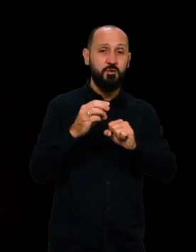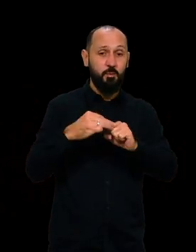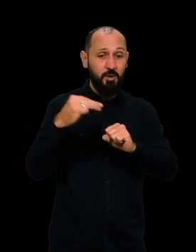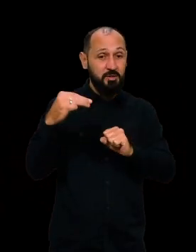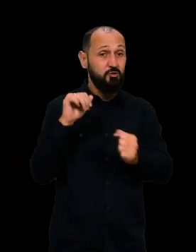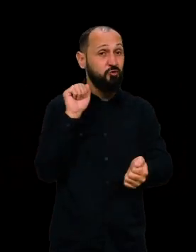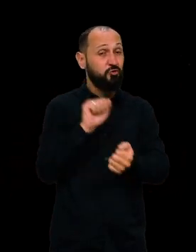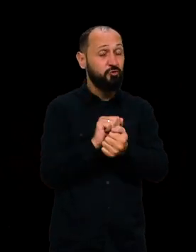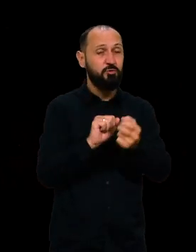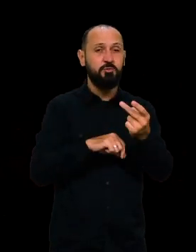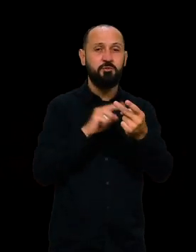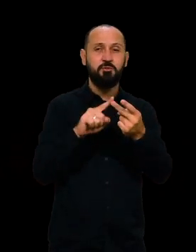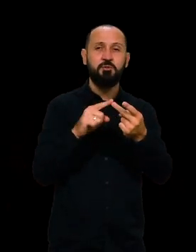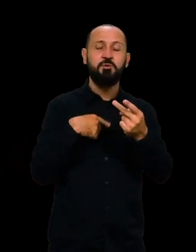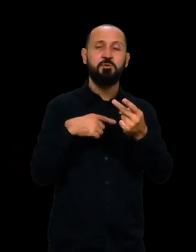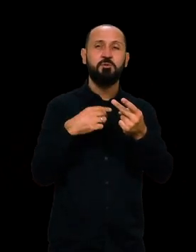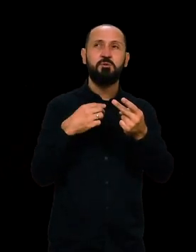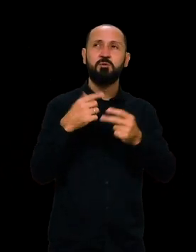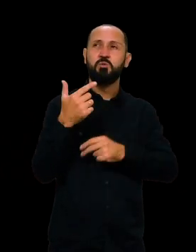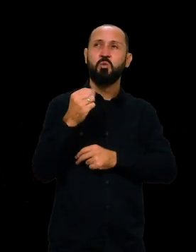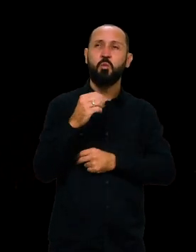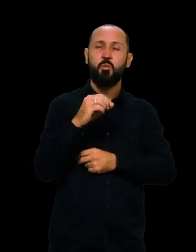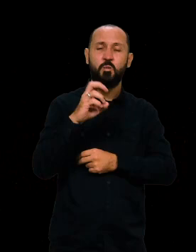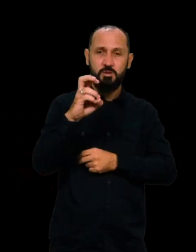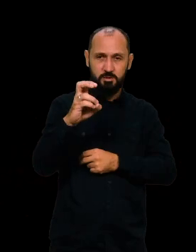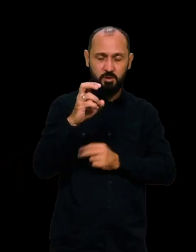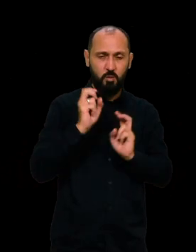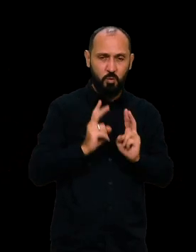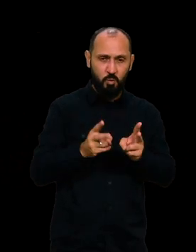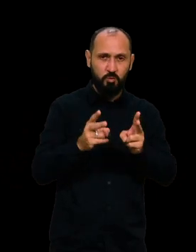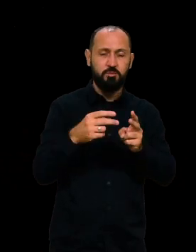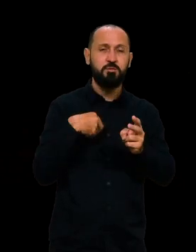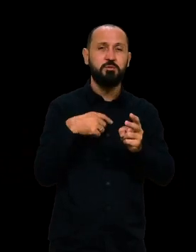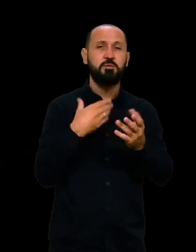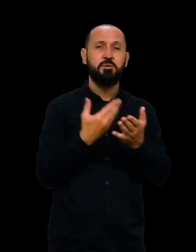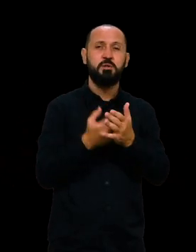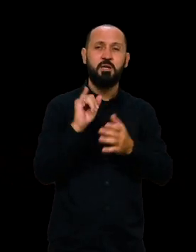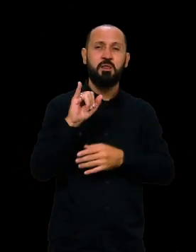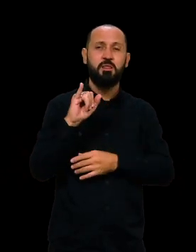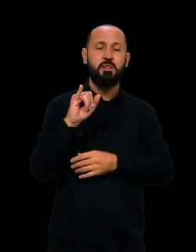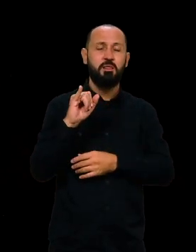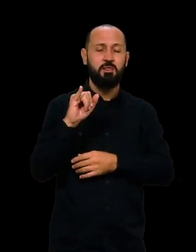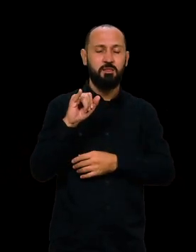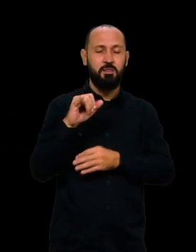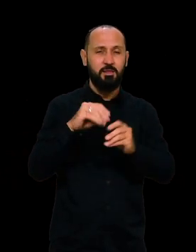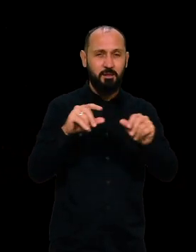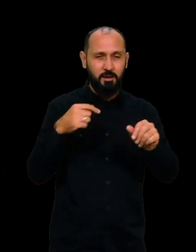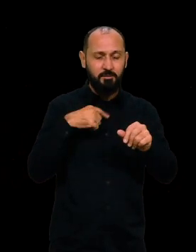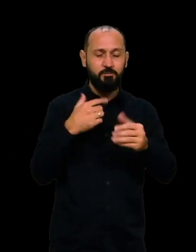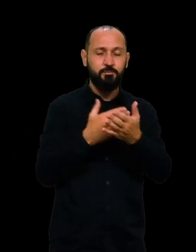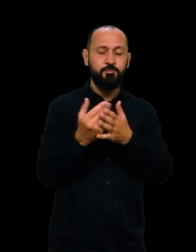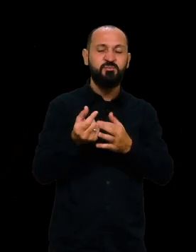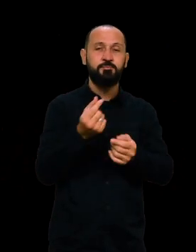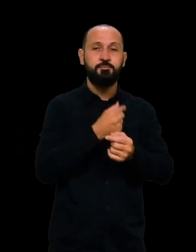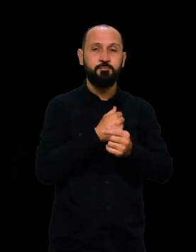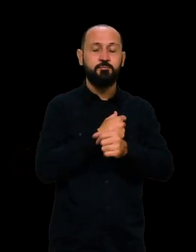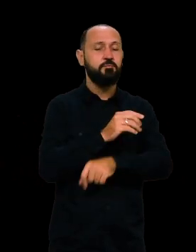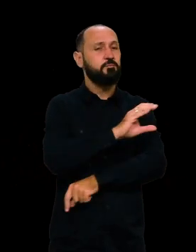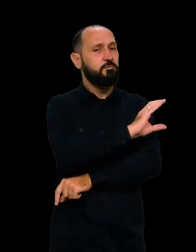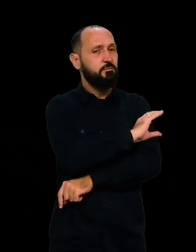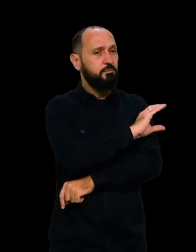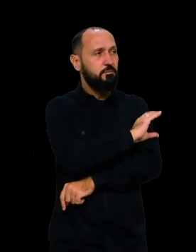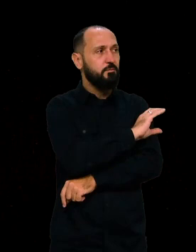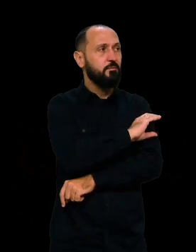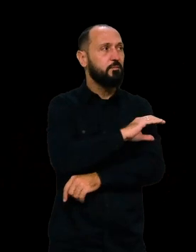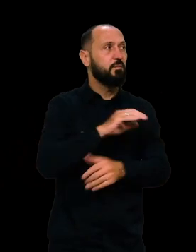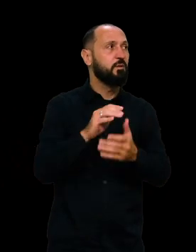público e tive a honra também de fazer o mestrado ao mesmo tempo, concluí esse mestrado em 2005, continuei aí no Idaterra fui assumindo